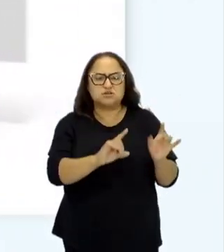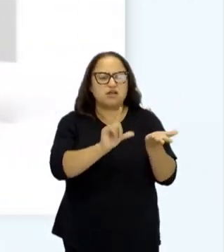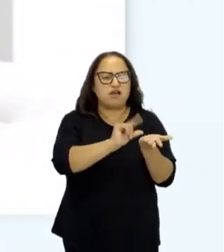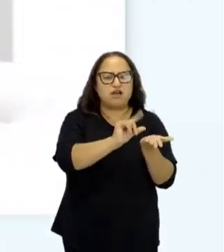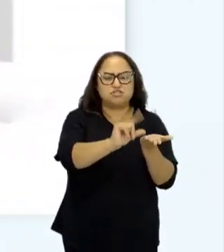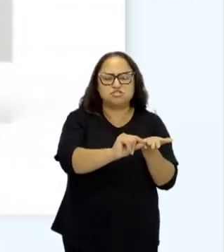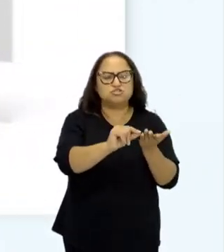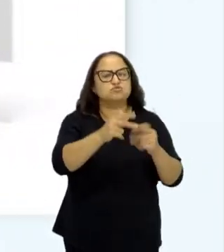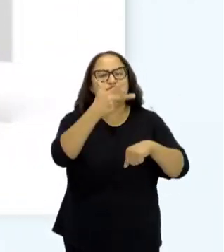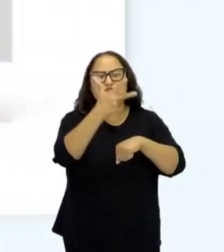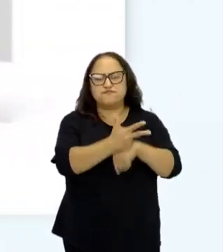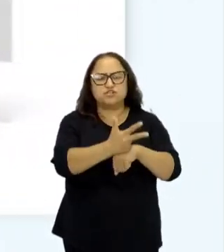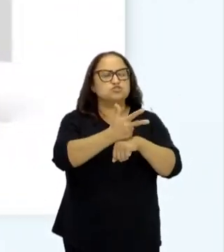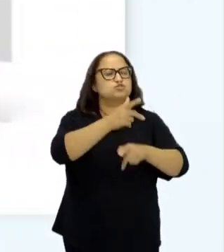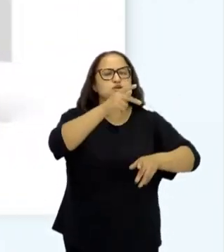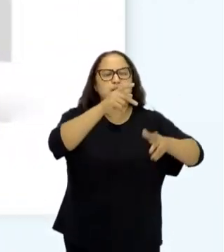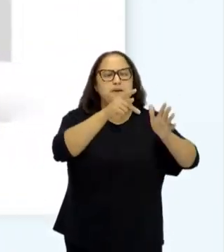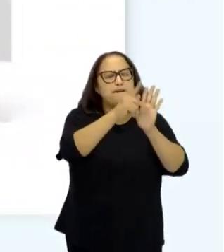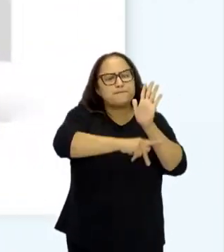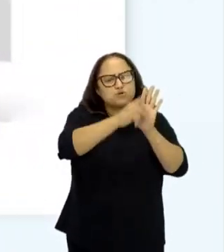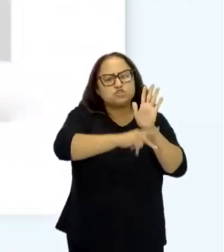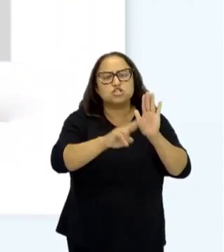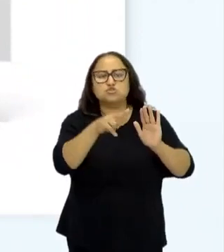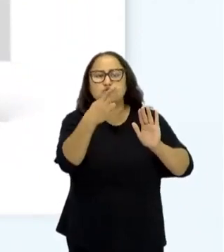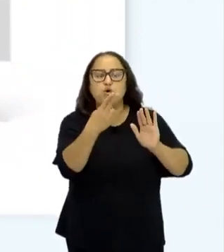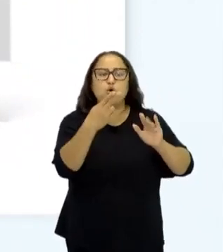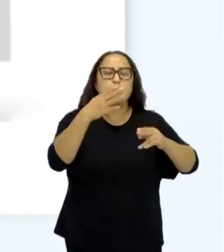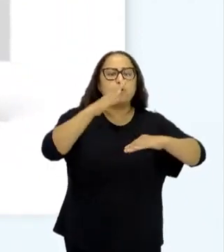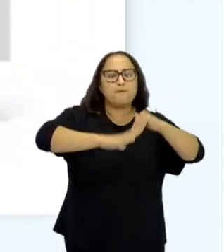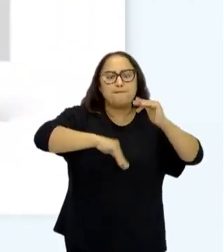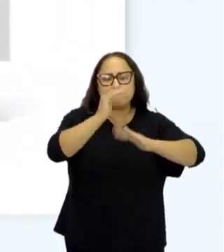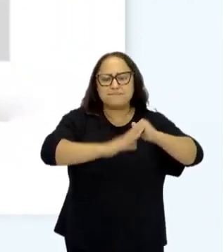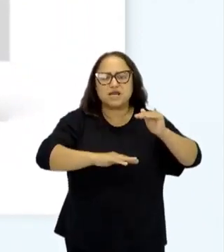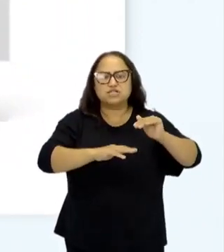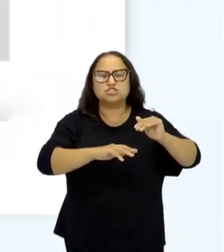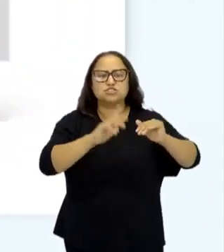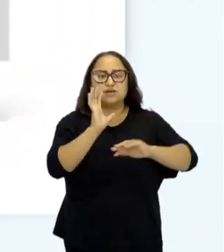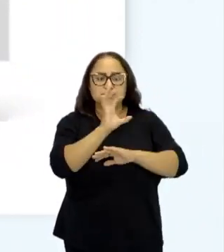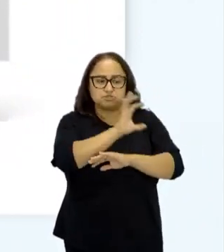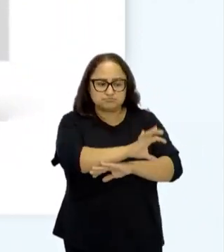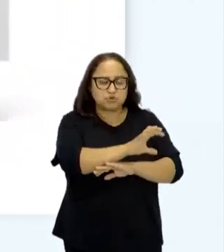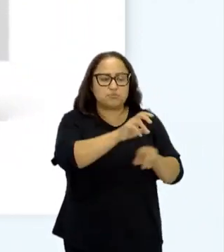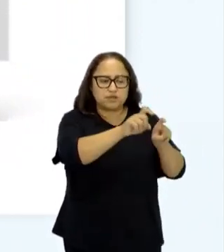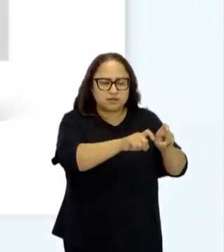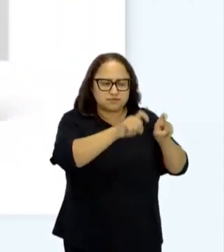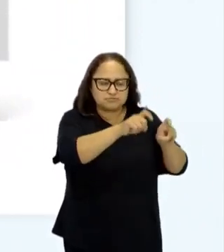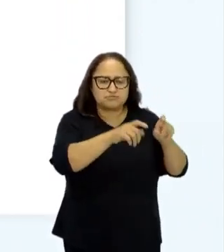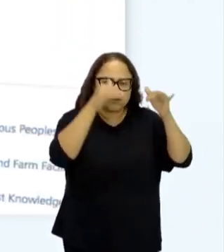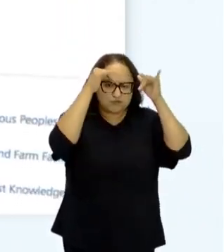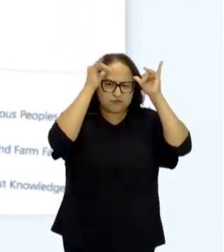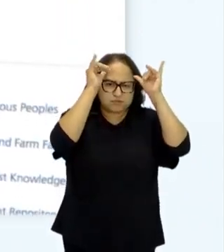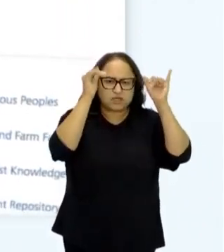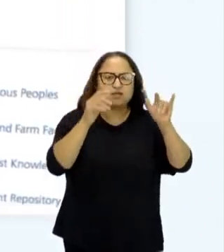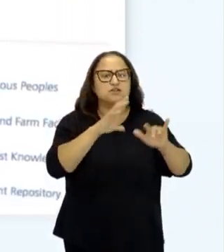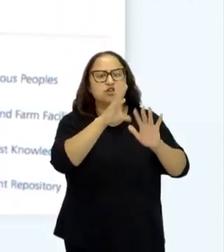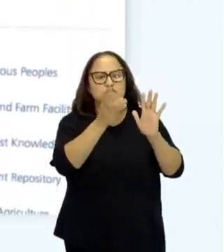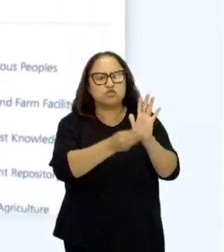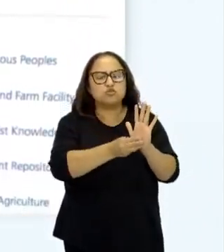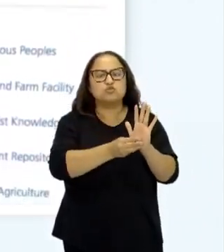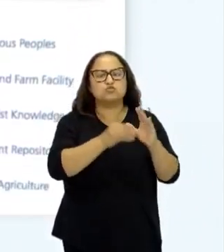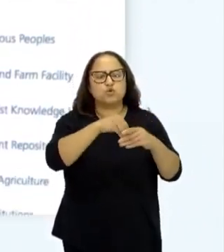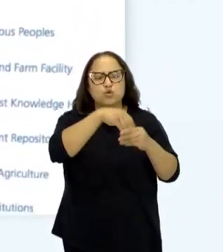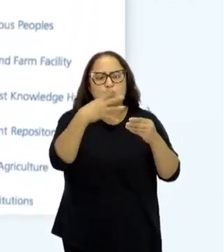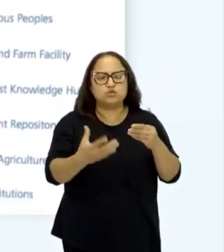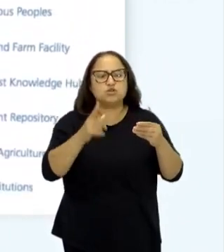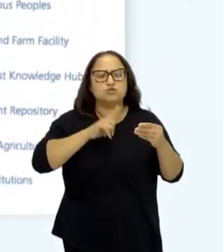artigos, vídeos, projetos ou práticas relacionadas à agricultura familiar. Todo o conteúdo incluído na plataforma está disponível